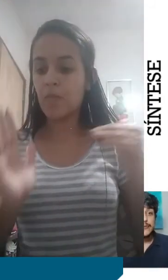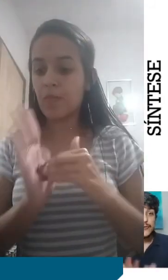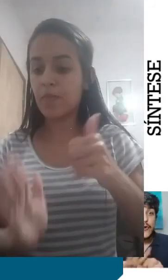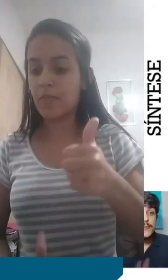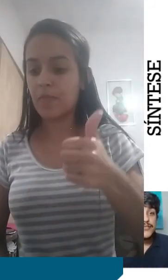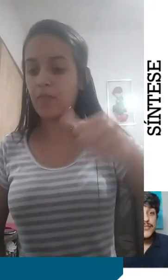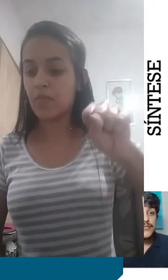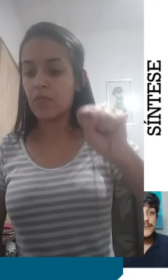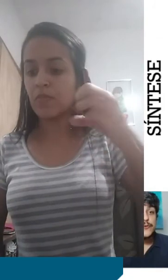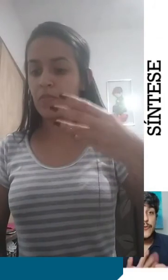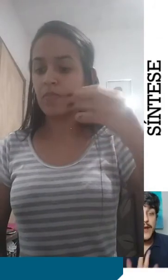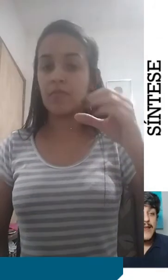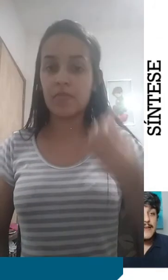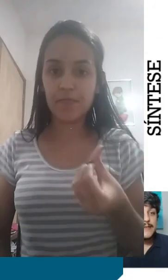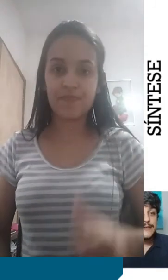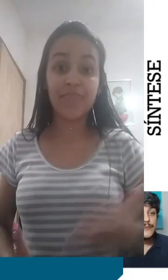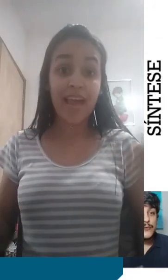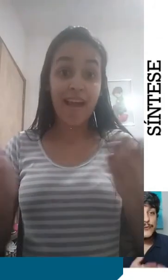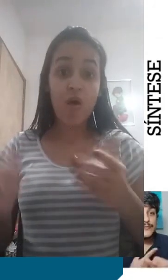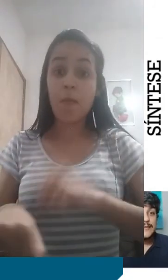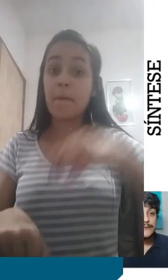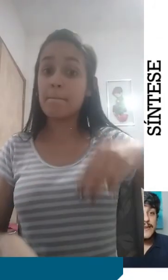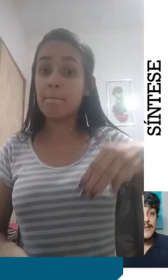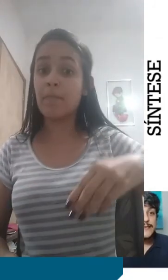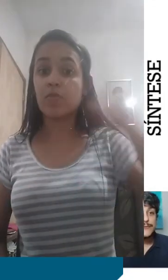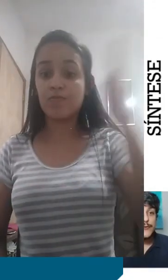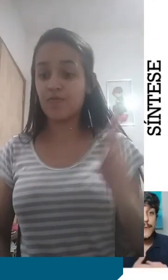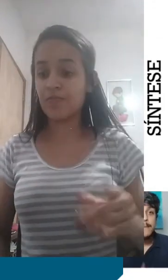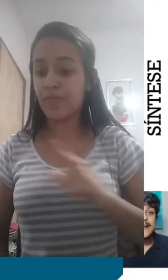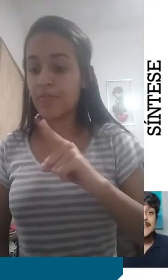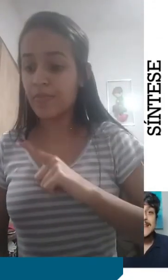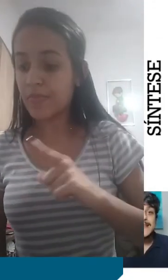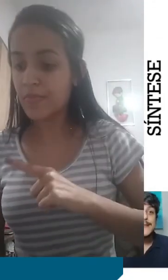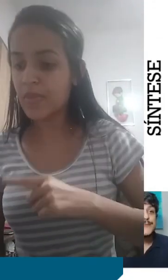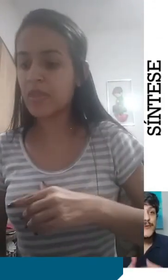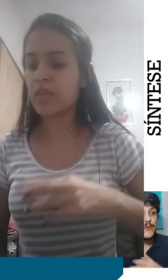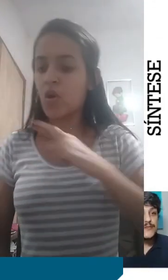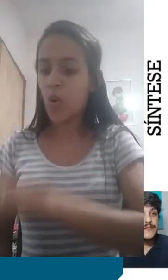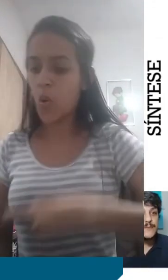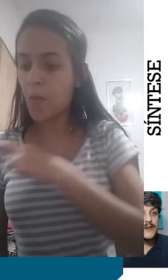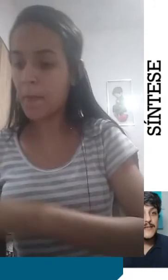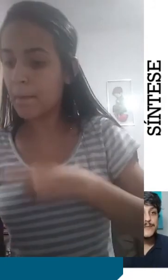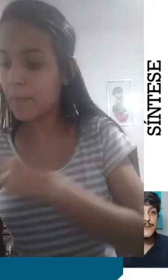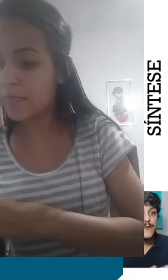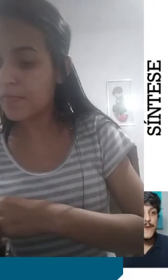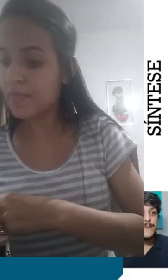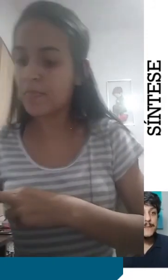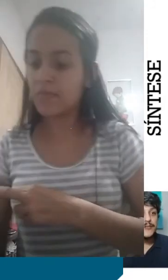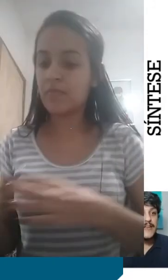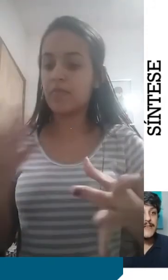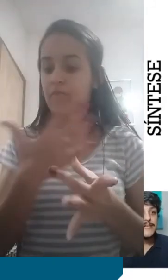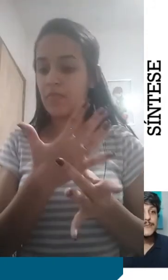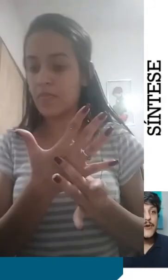romantismo, o realismo, o naturalismo, o parnasianismo, o simbolismo, o pré-modernismo,